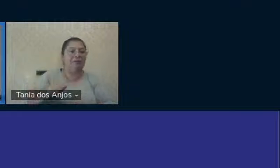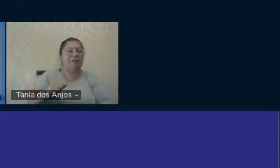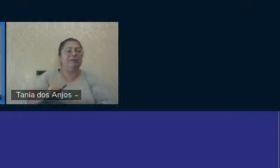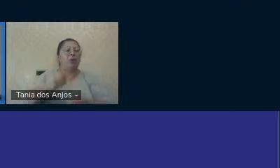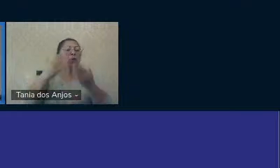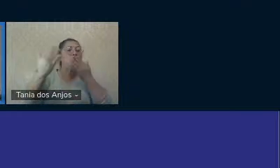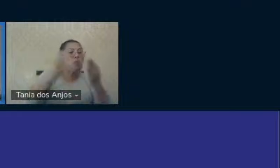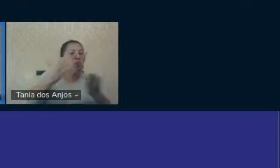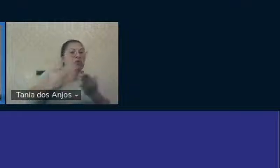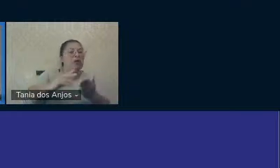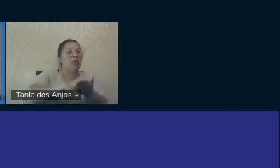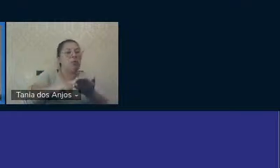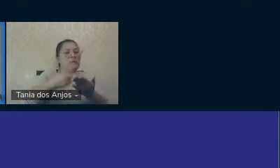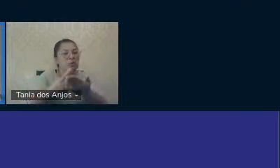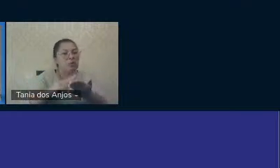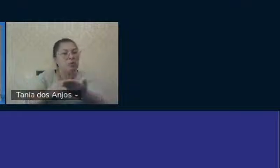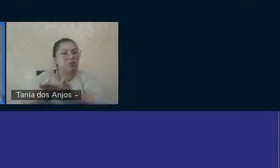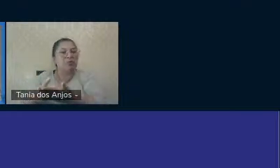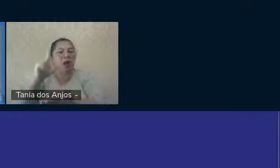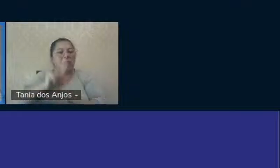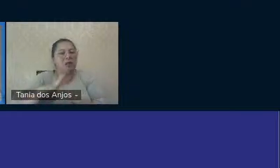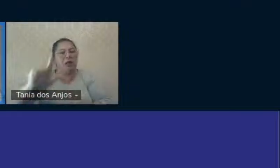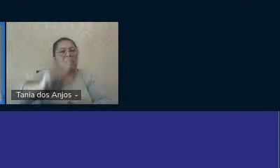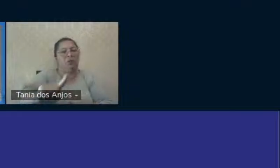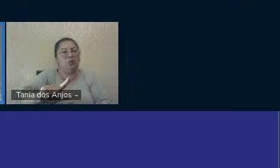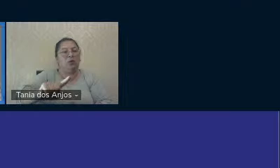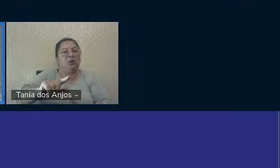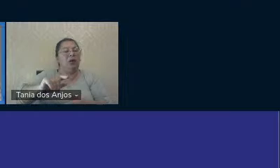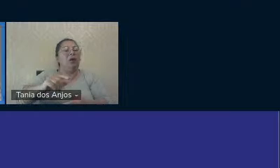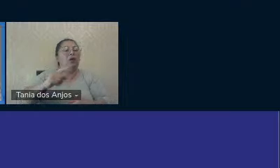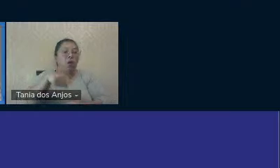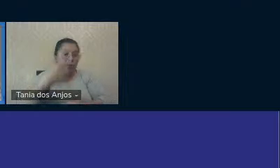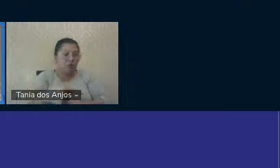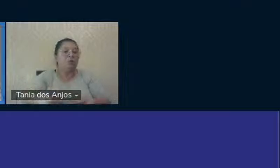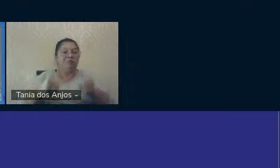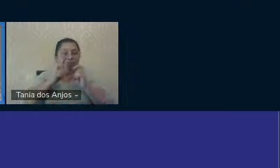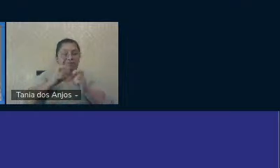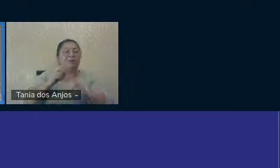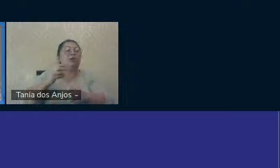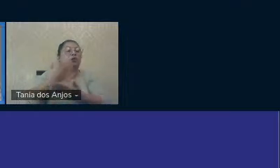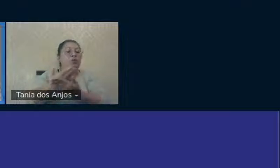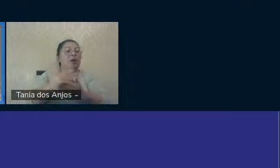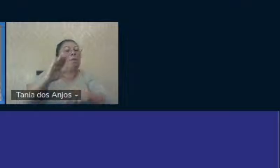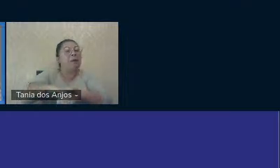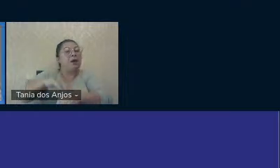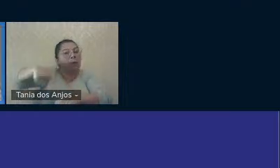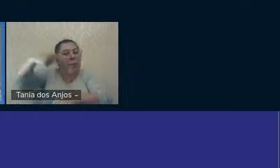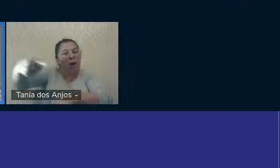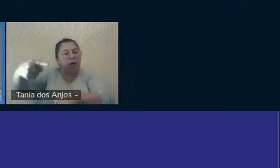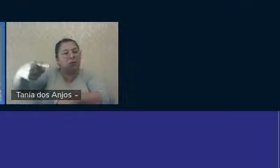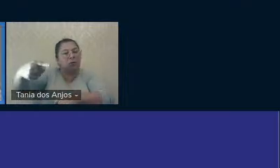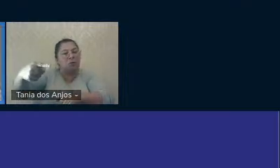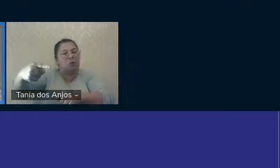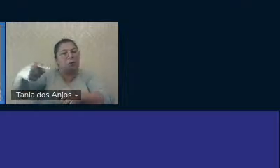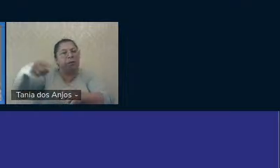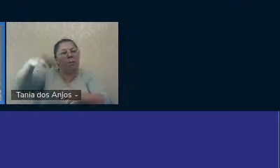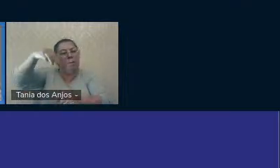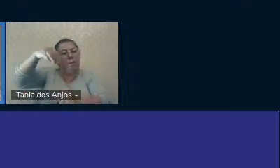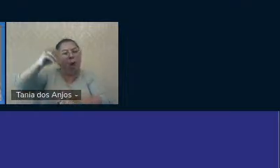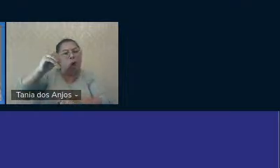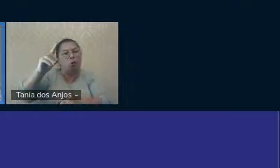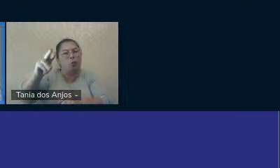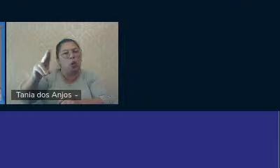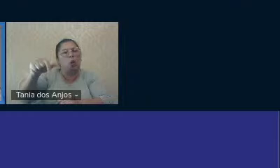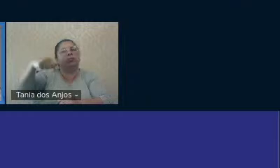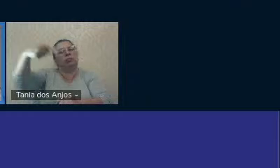da literatura. A gente vai ver mais sobre isso na próxima aula, tá bom, Vânia? No próximo módulo eu vou trazer mais detalhado